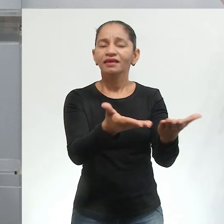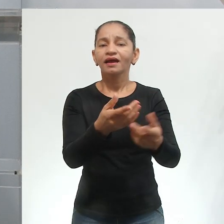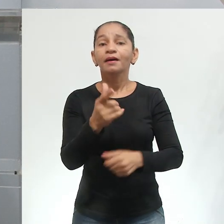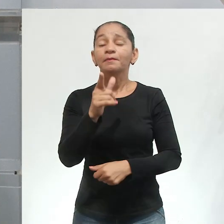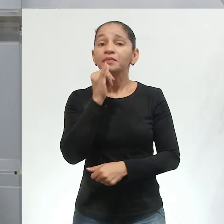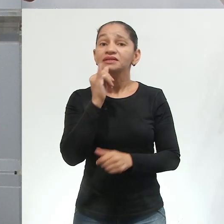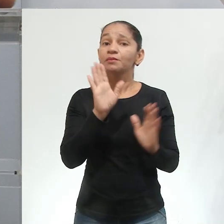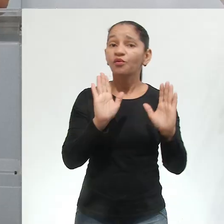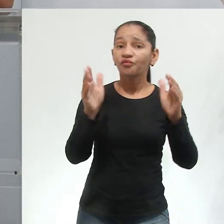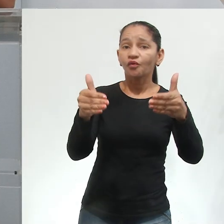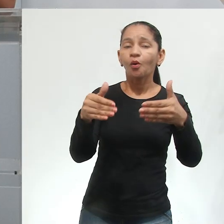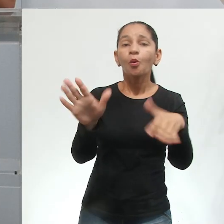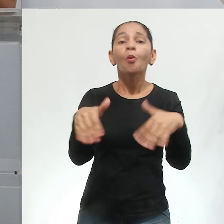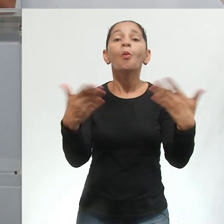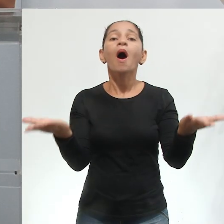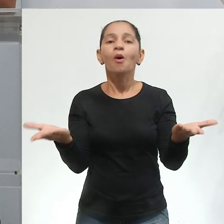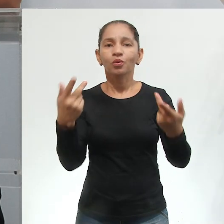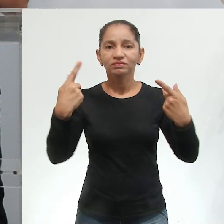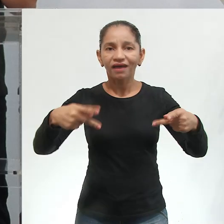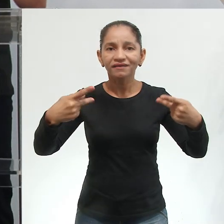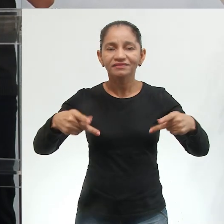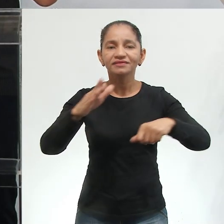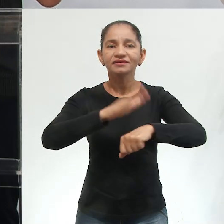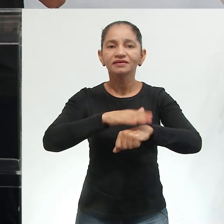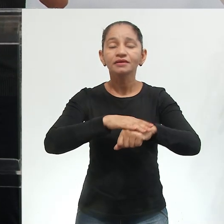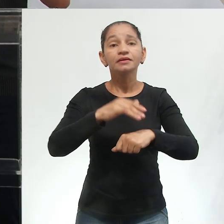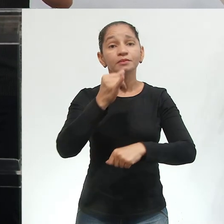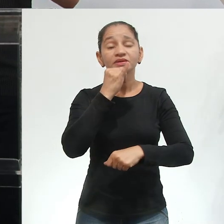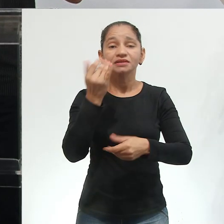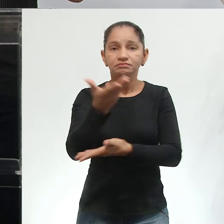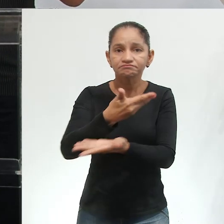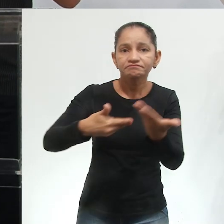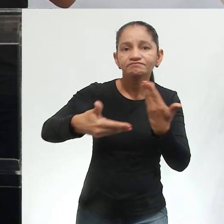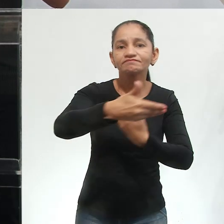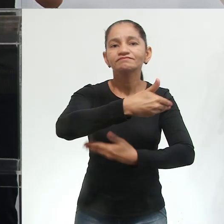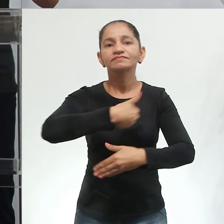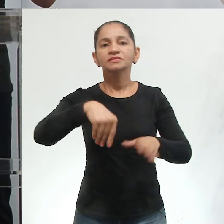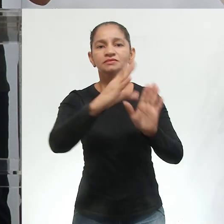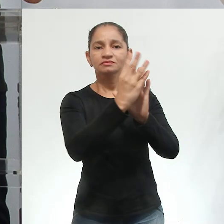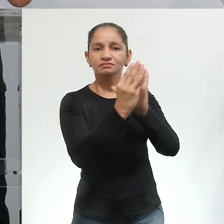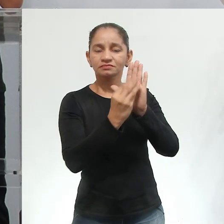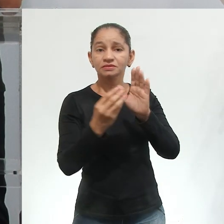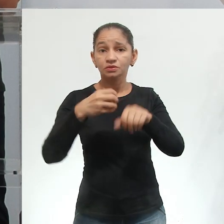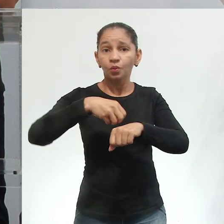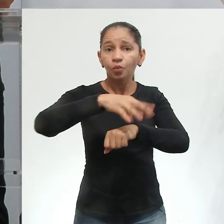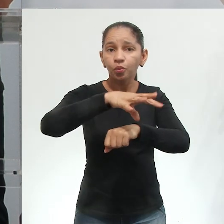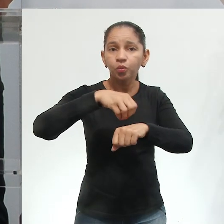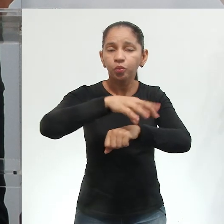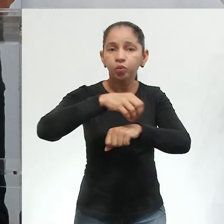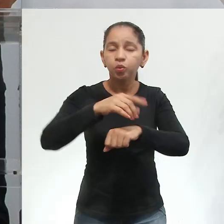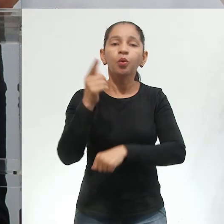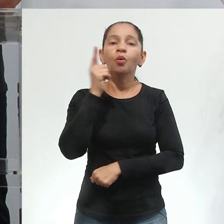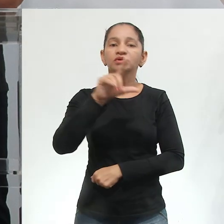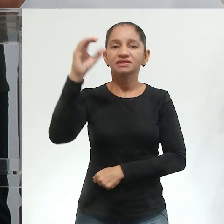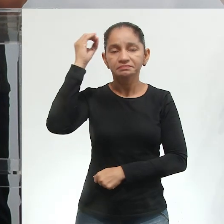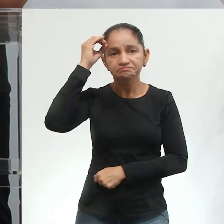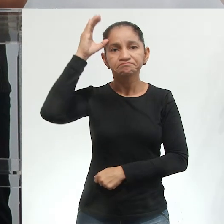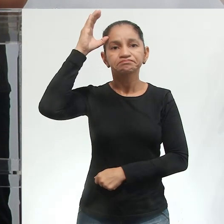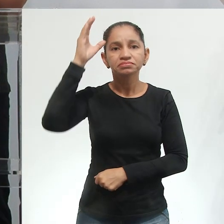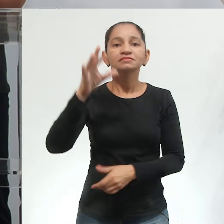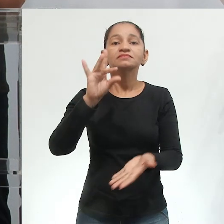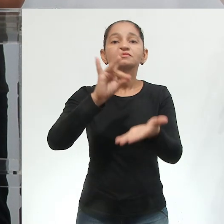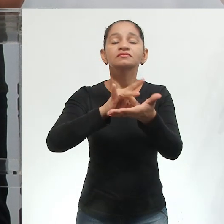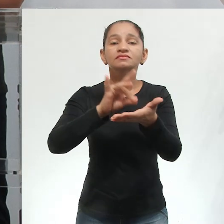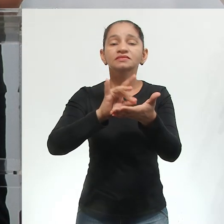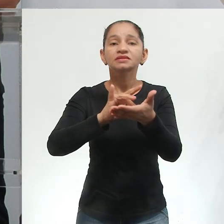com um enfoque. O nosso enfoque é que a transmissão desses conteúdos tenha a formação do